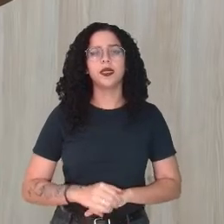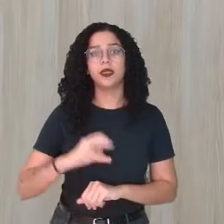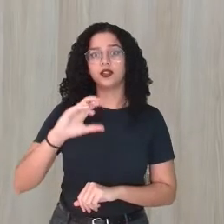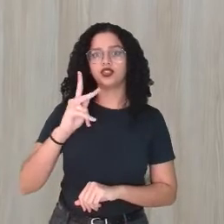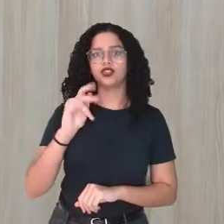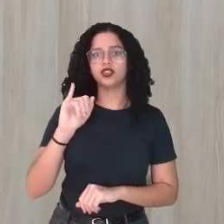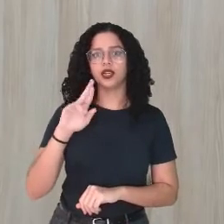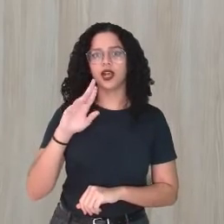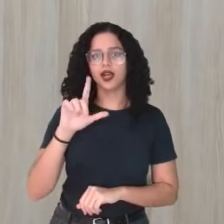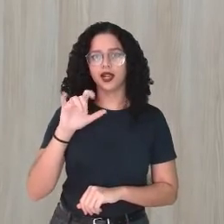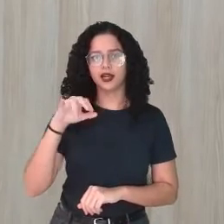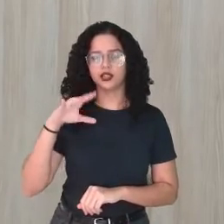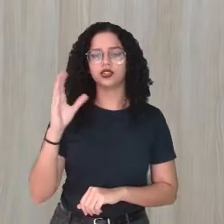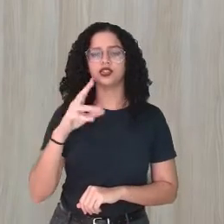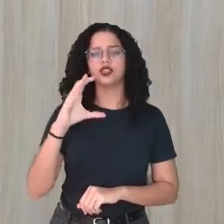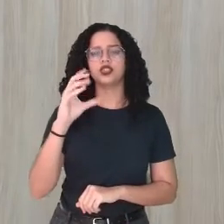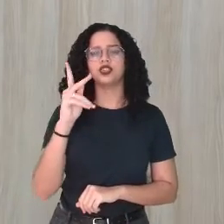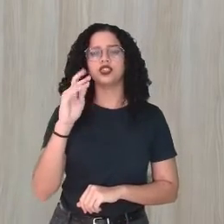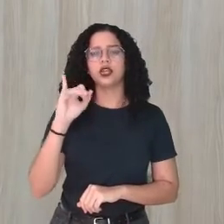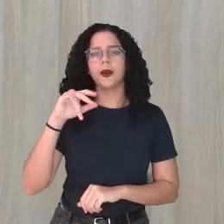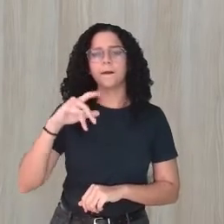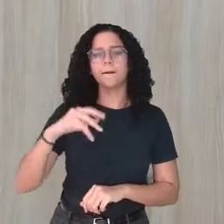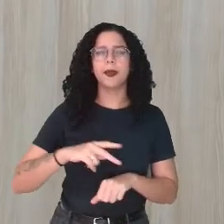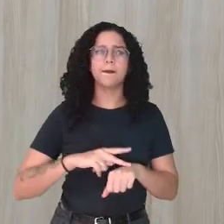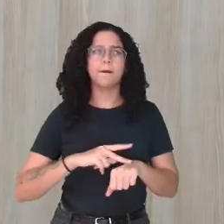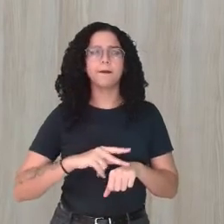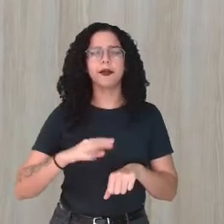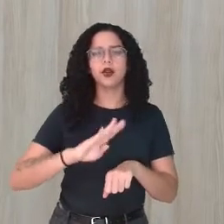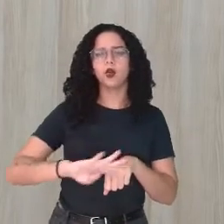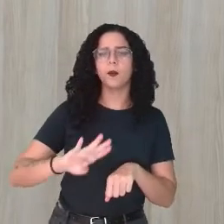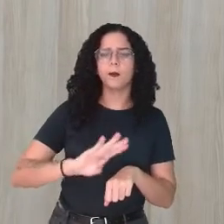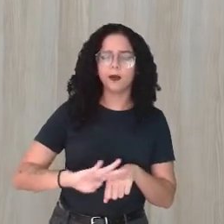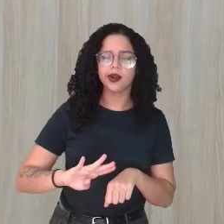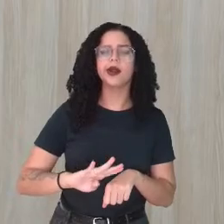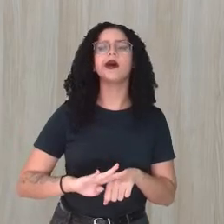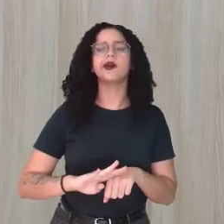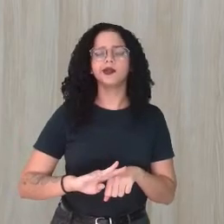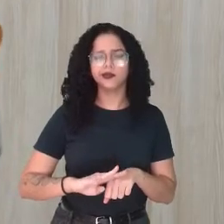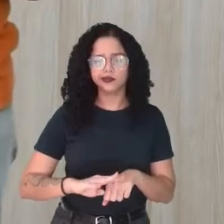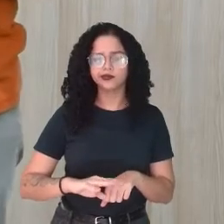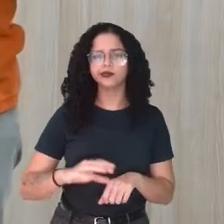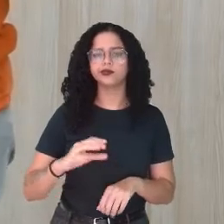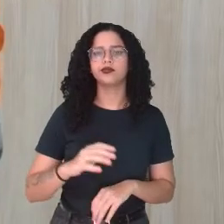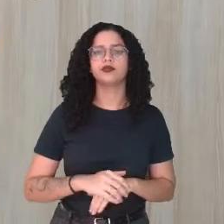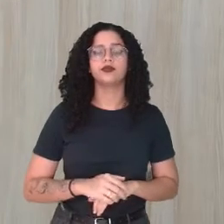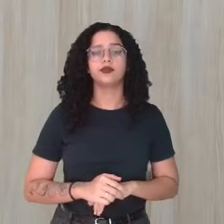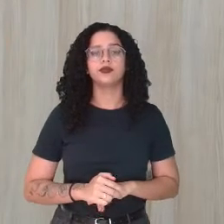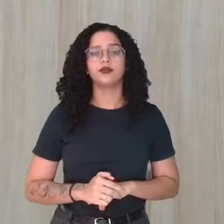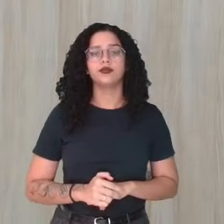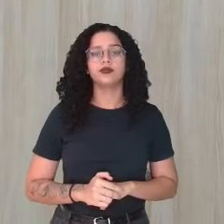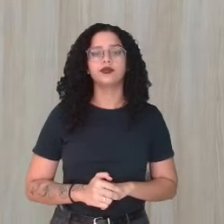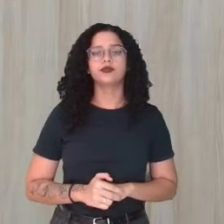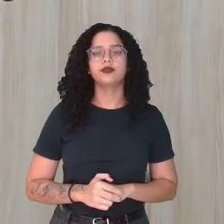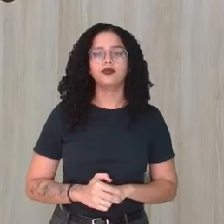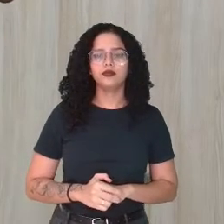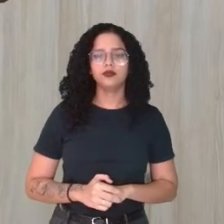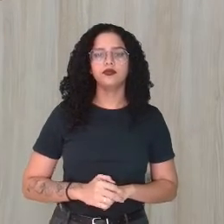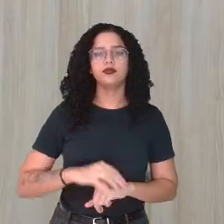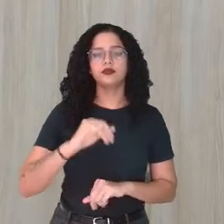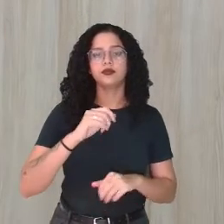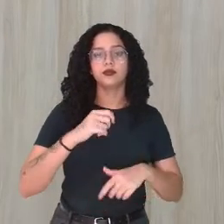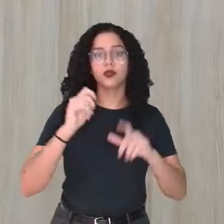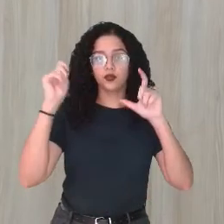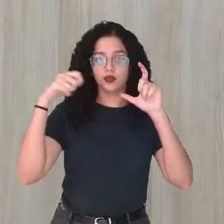Modernos, né? Um filme ainda em preto e branco, cinema mudo, mas mostrando exatamente como era a linha de produção